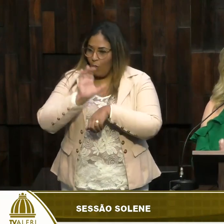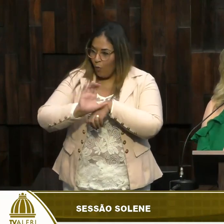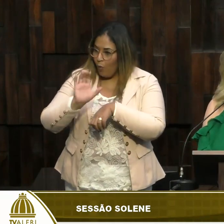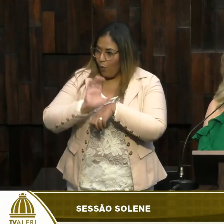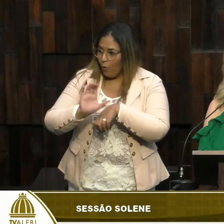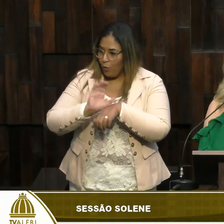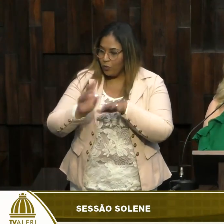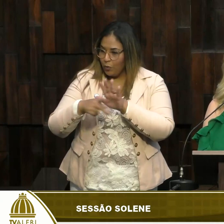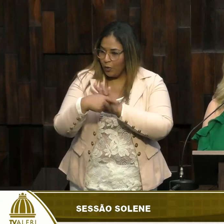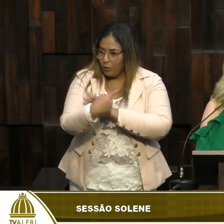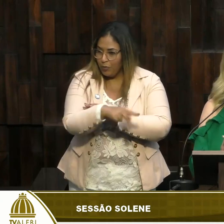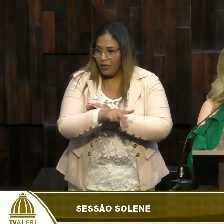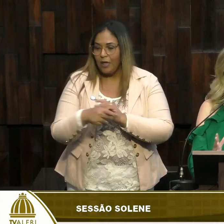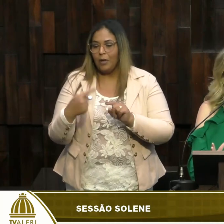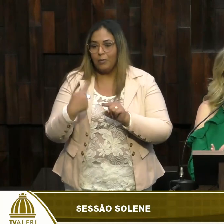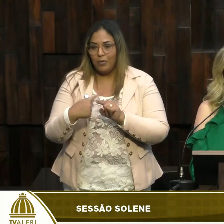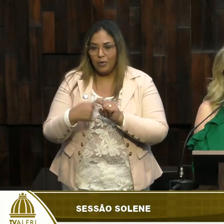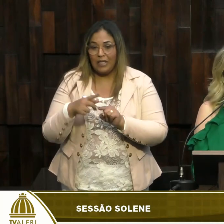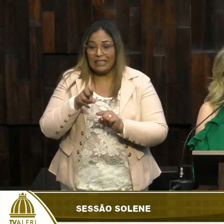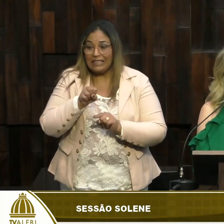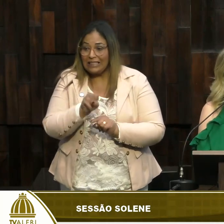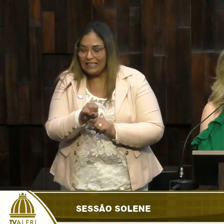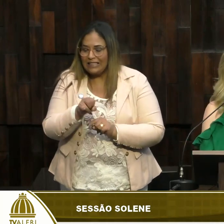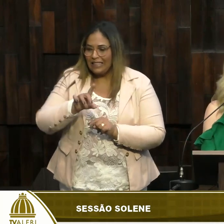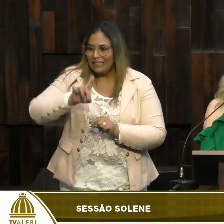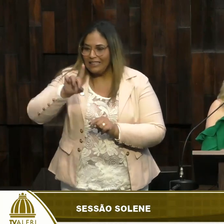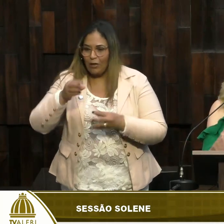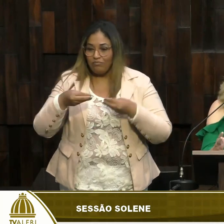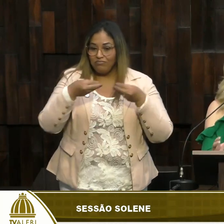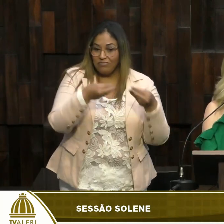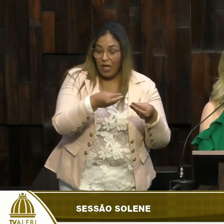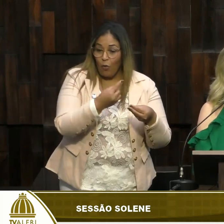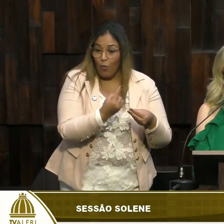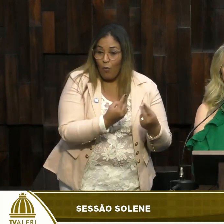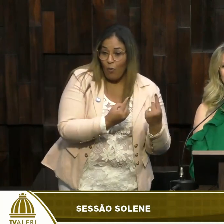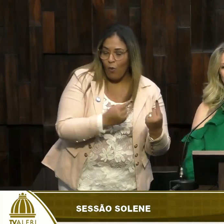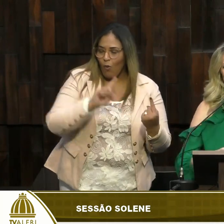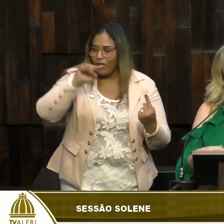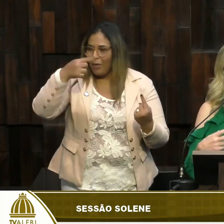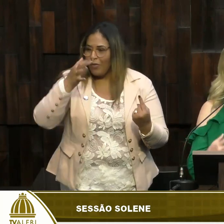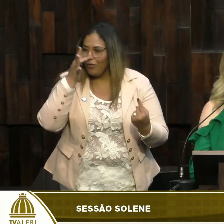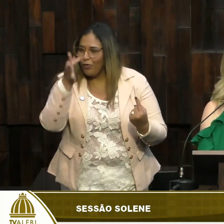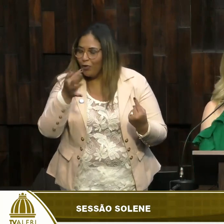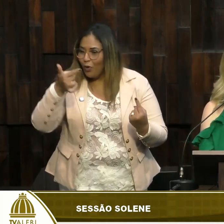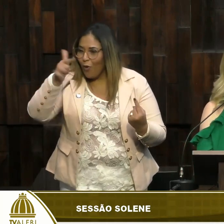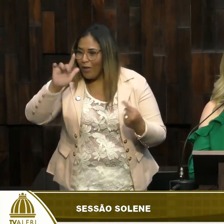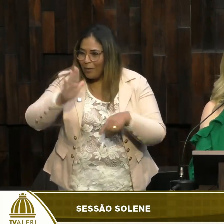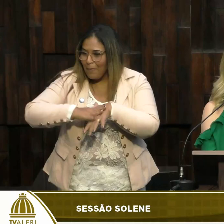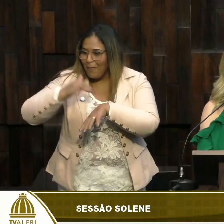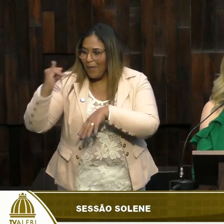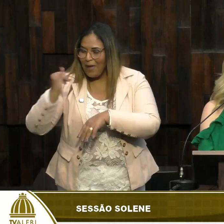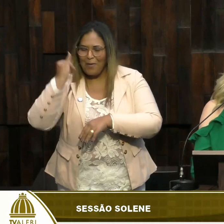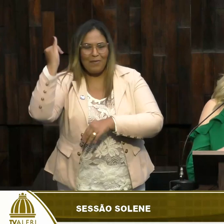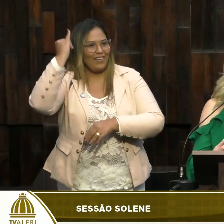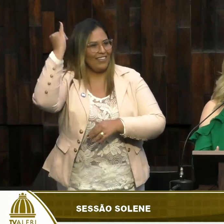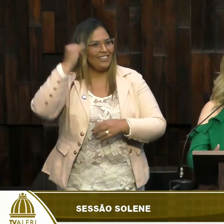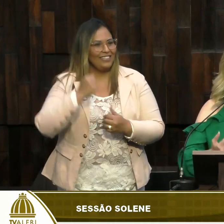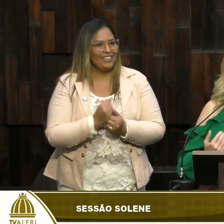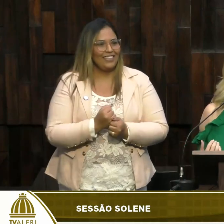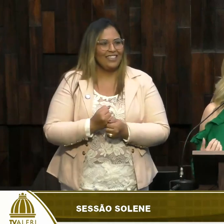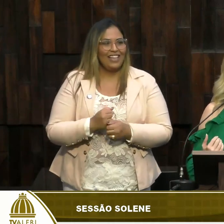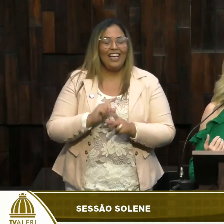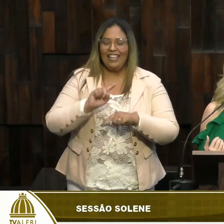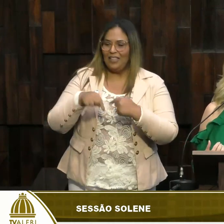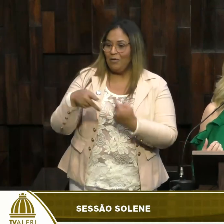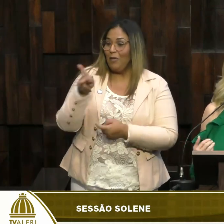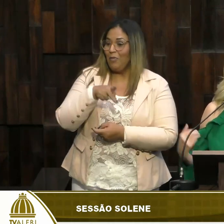coisa é porque ele prepara outra bem mais importante. Fundei o Sejuris e passei a ser professora, vim